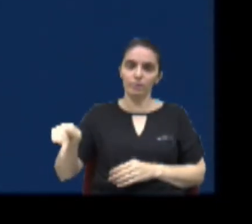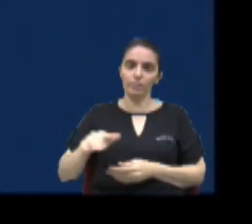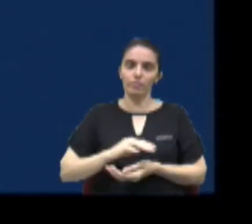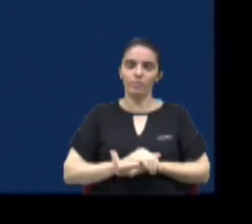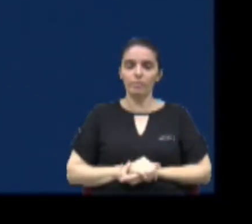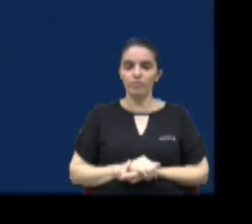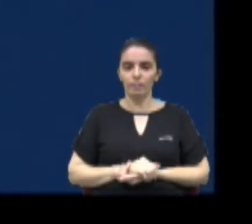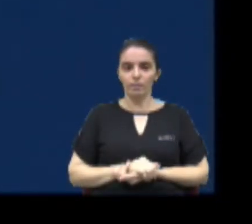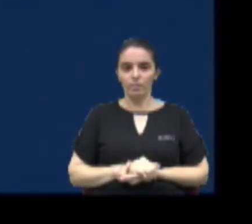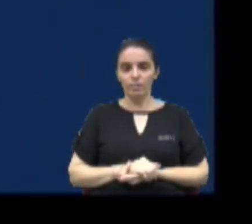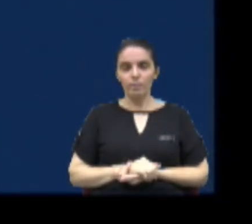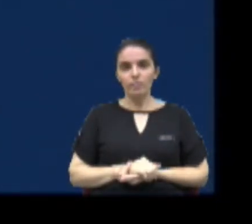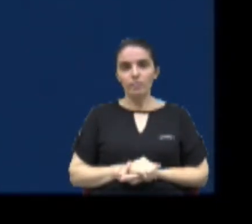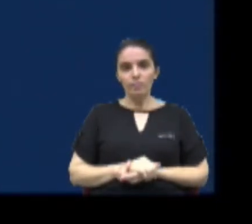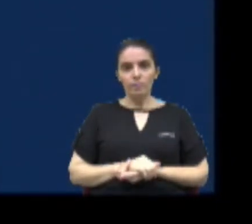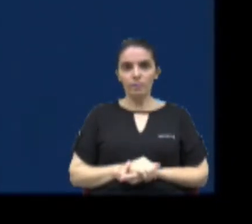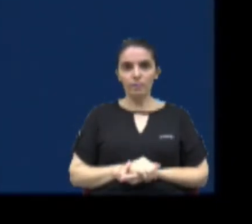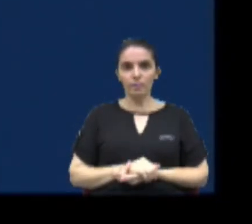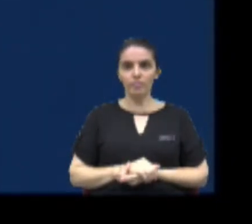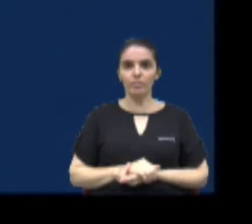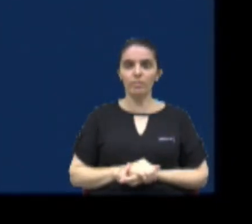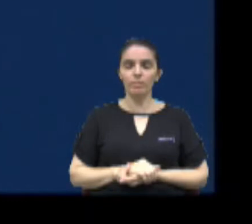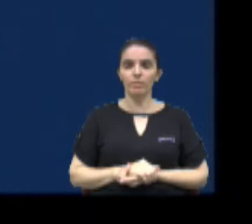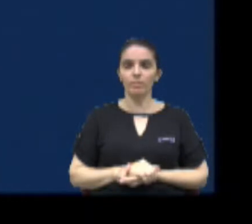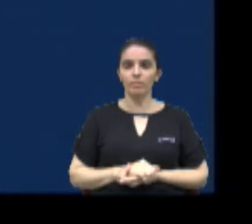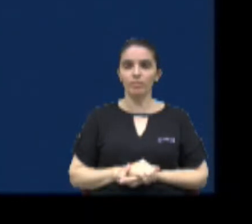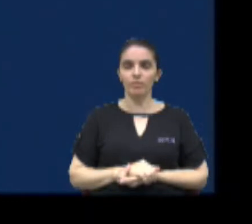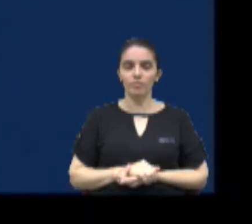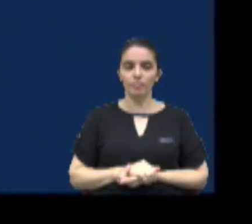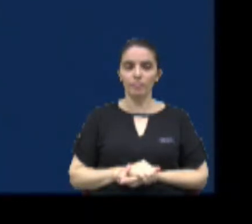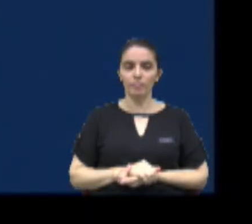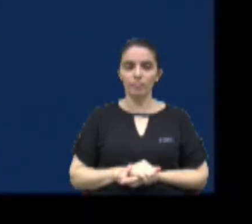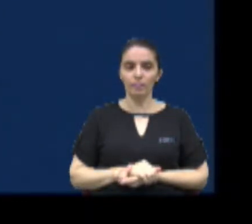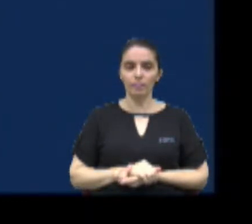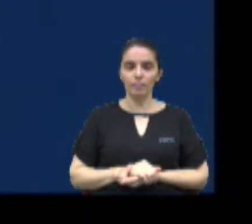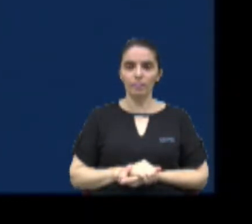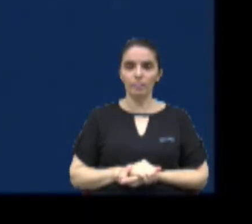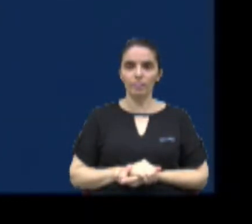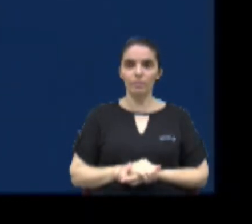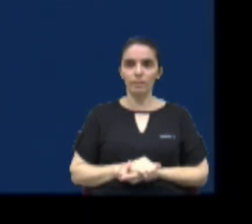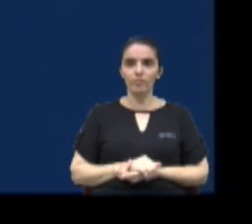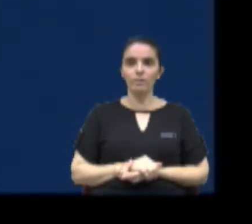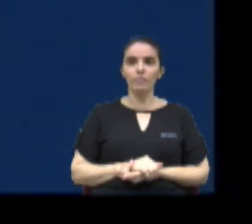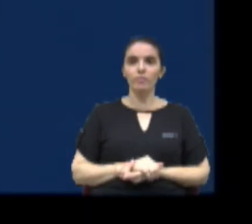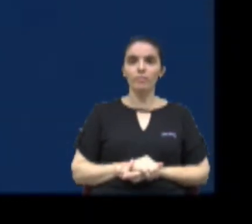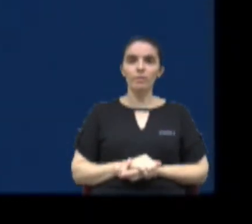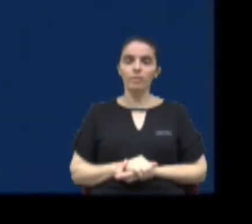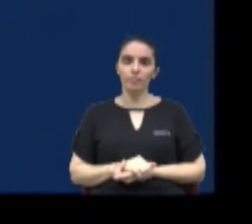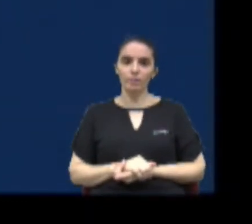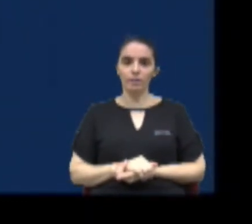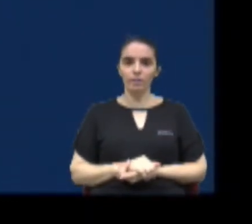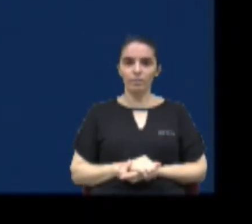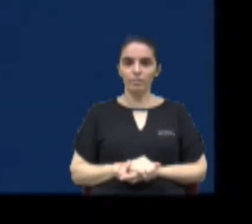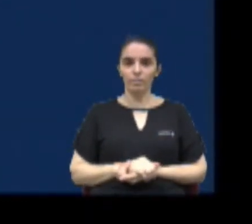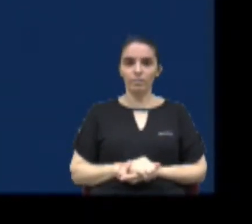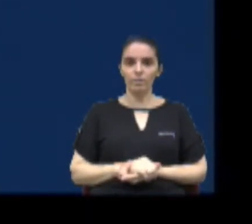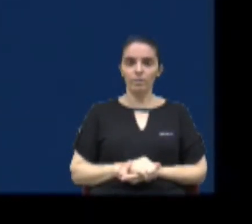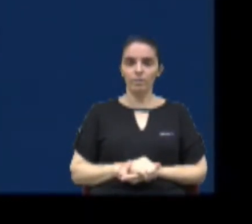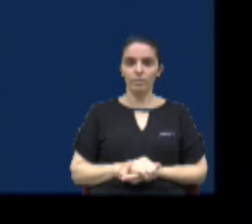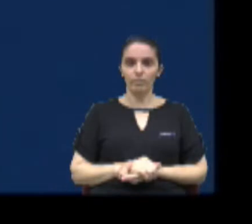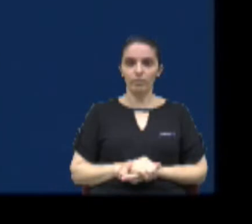nesse sentido, porque nas dúvidas relacionadas a essa temática, converso com ele por diversas vezes, porque sei que uma das suas áreas